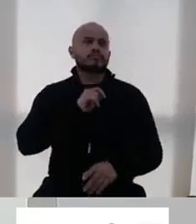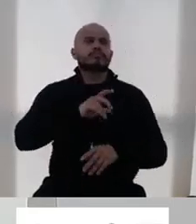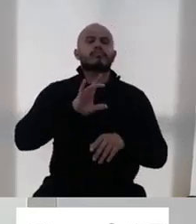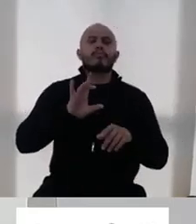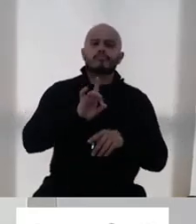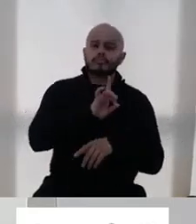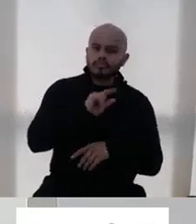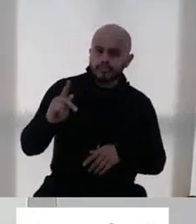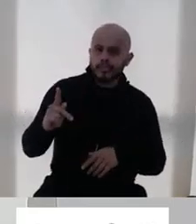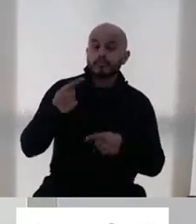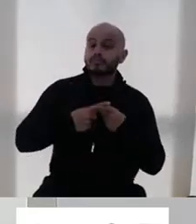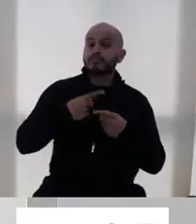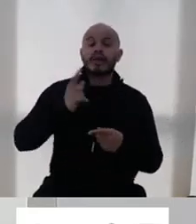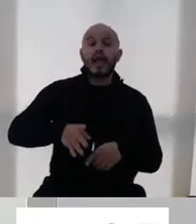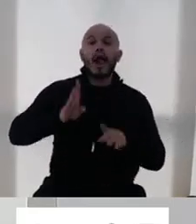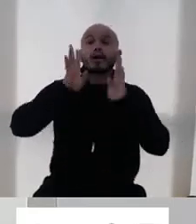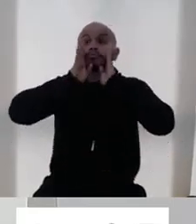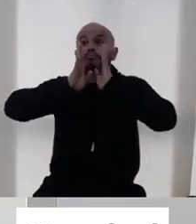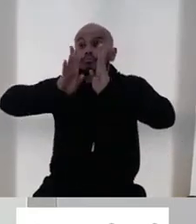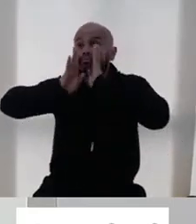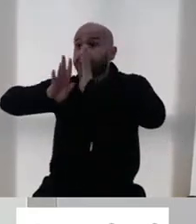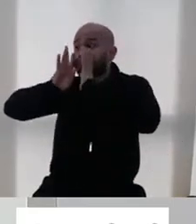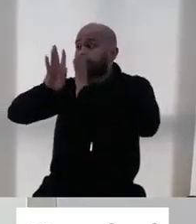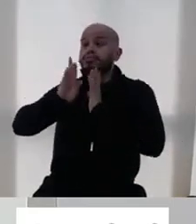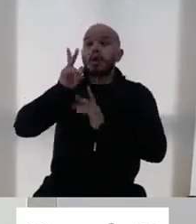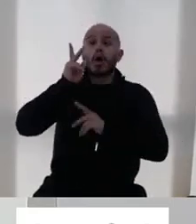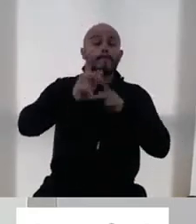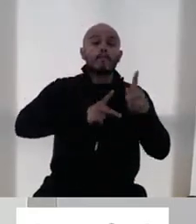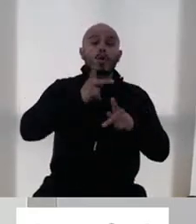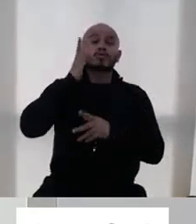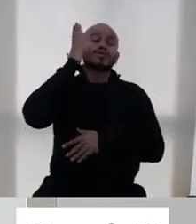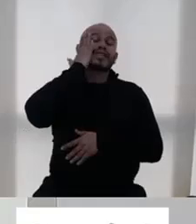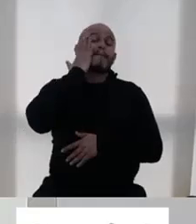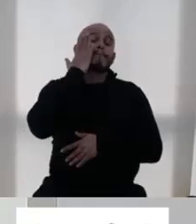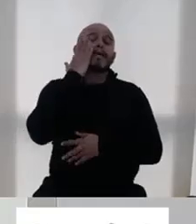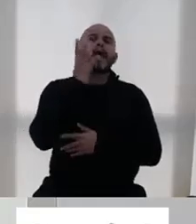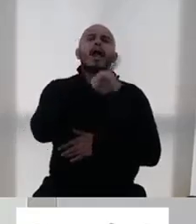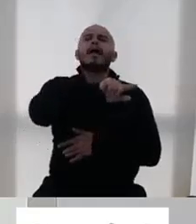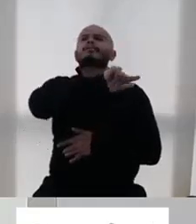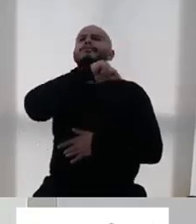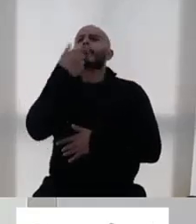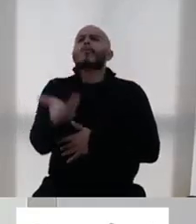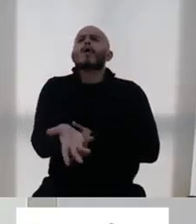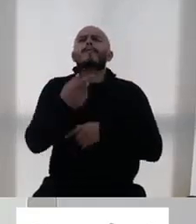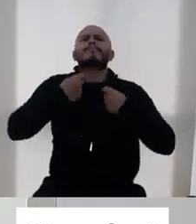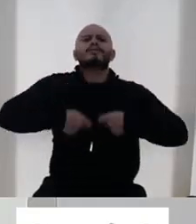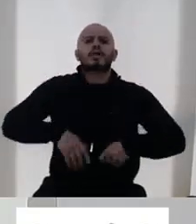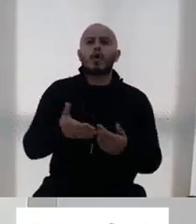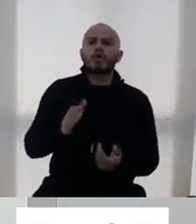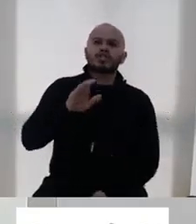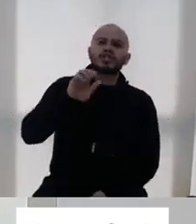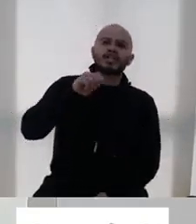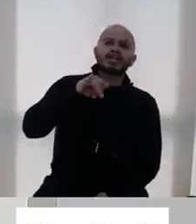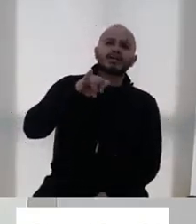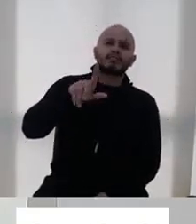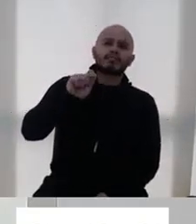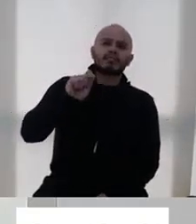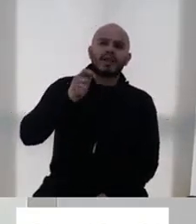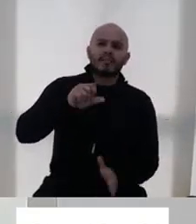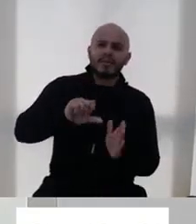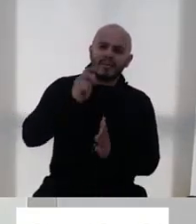da população para saber onde nossas carências são maiores. Hoje eu vejo a Camila pela primeira vez, depois que ela